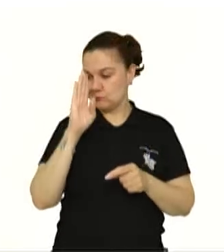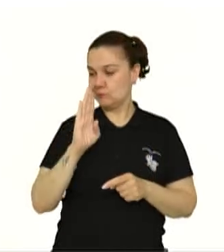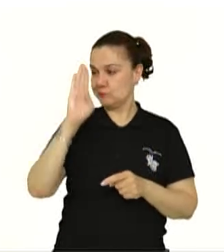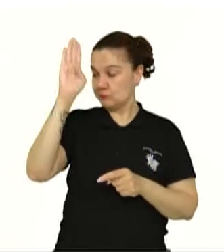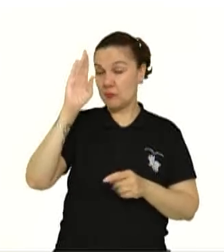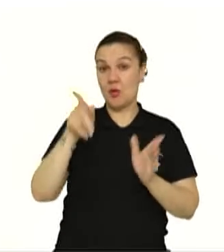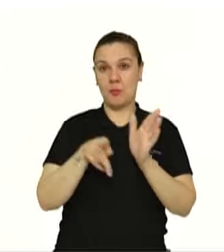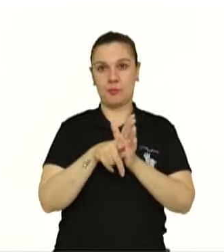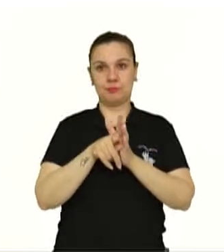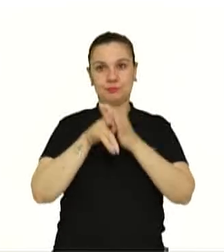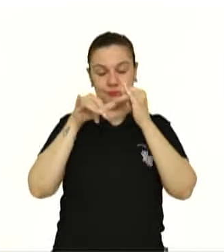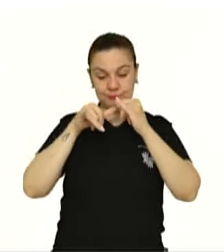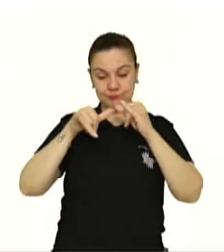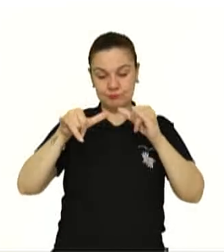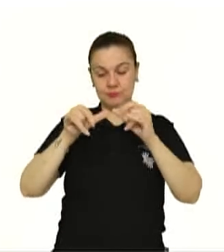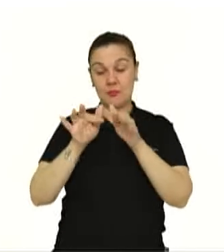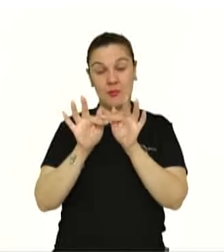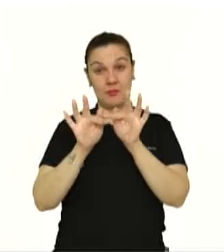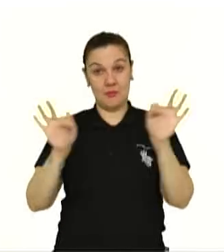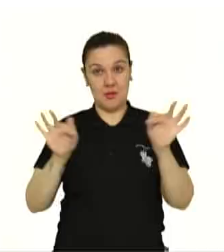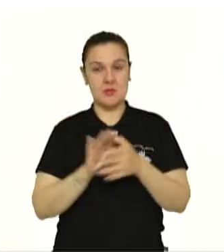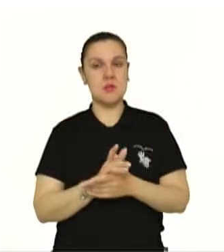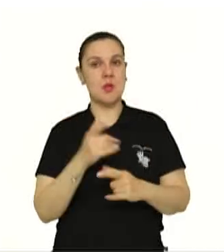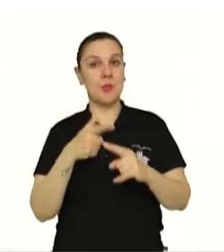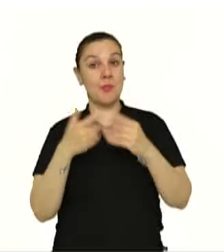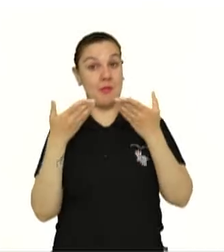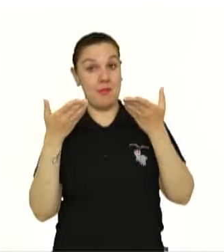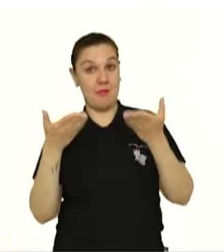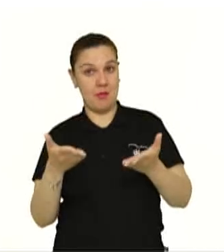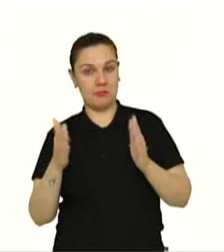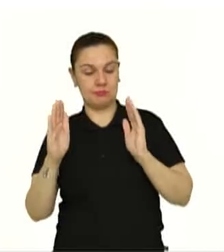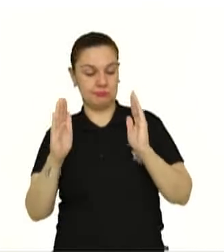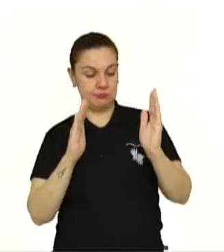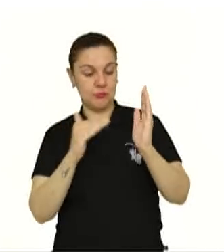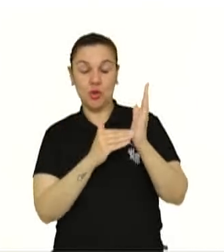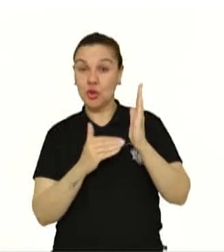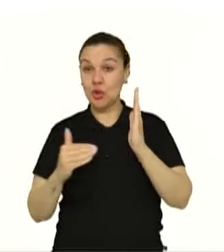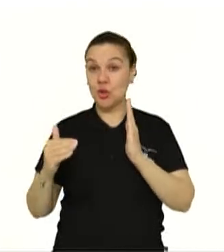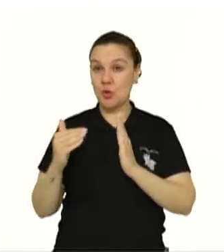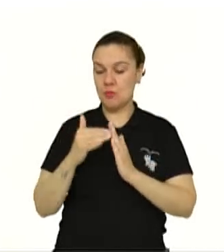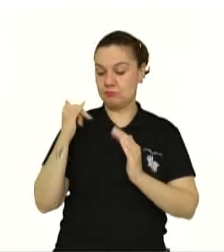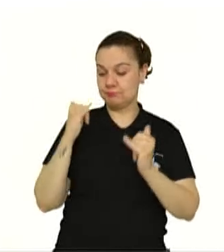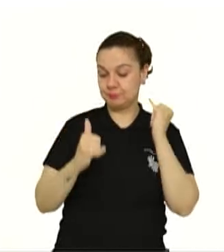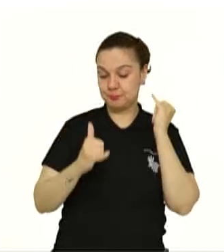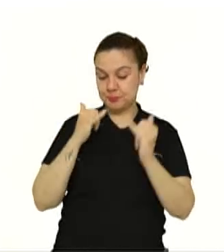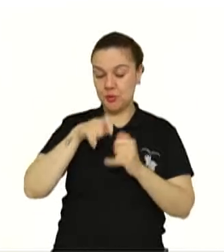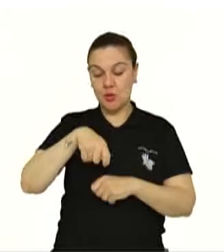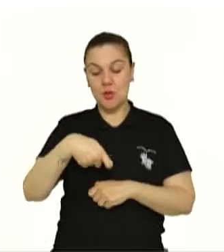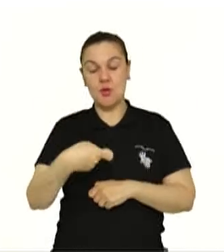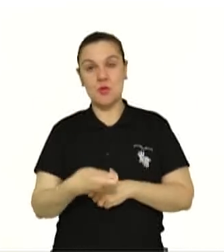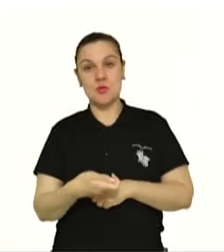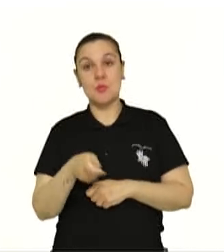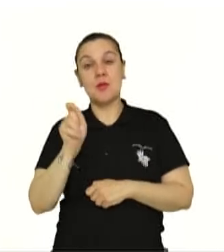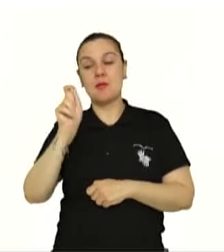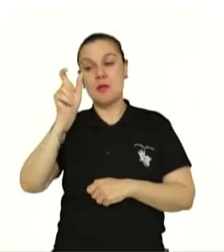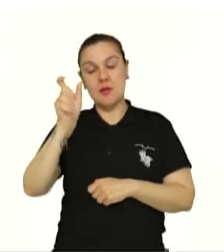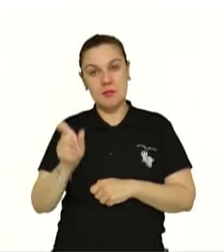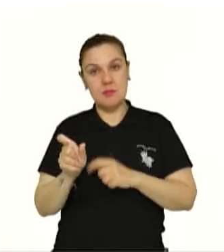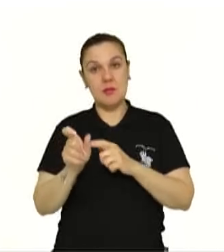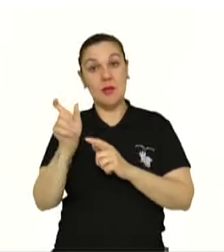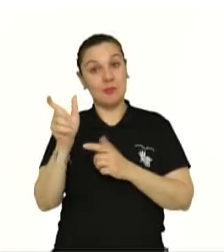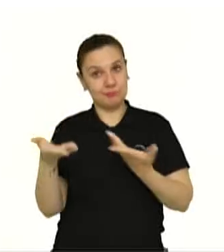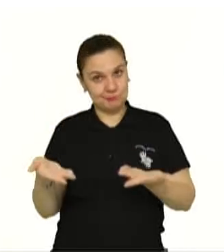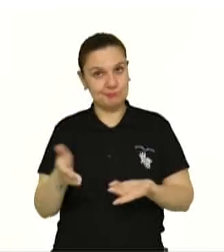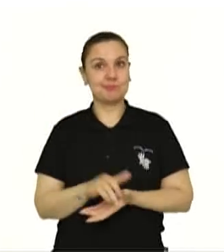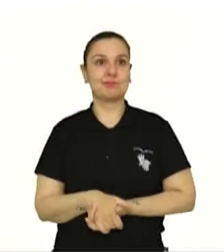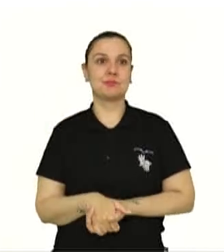para a oração, certo? Pois é esse termo que traz todas as informações sobre quem? Sobre o